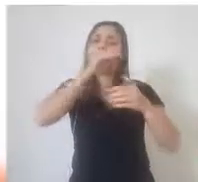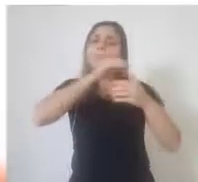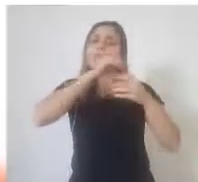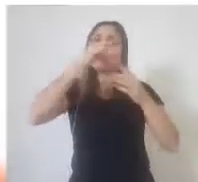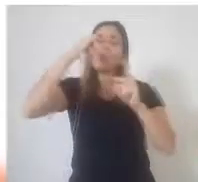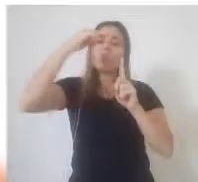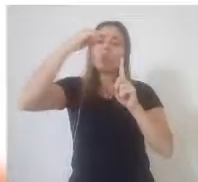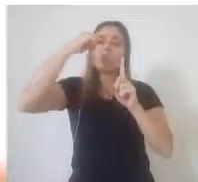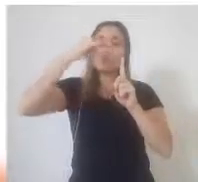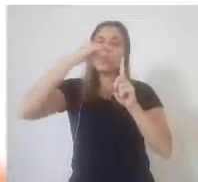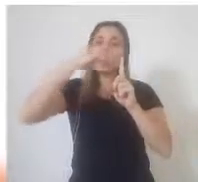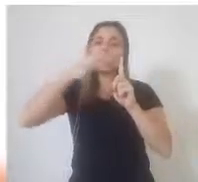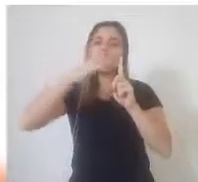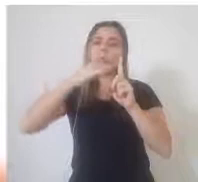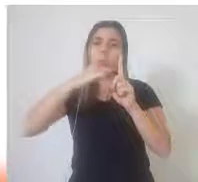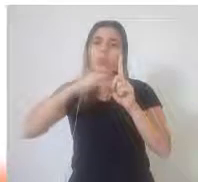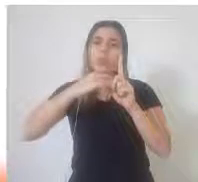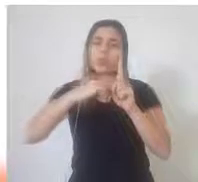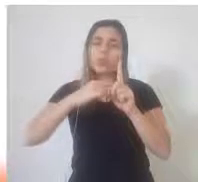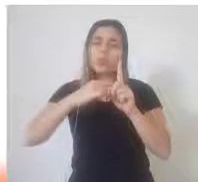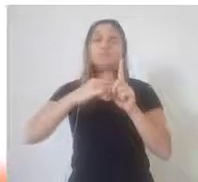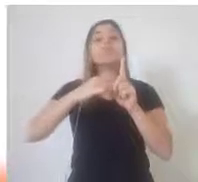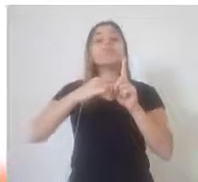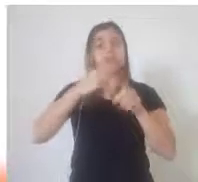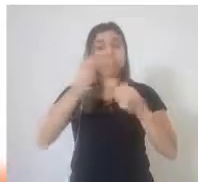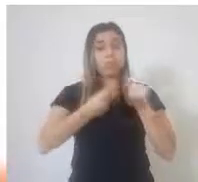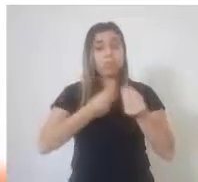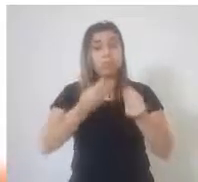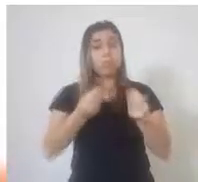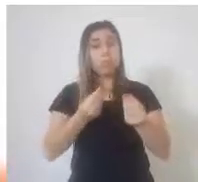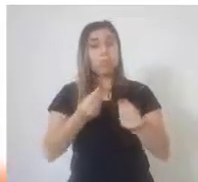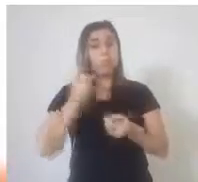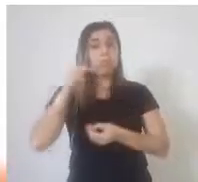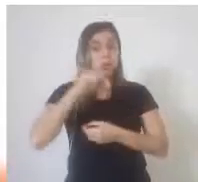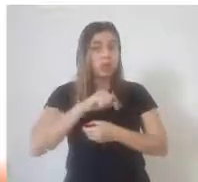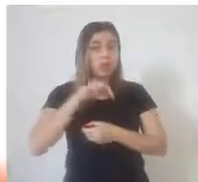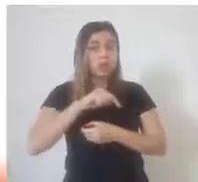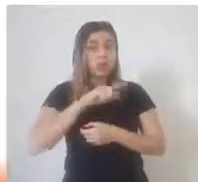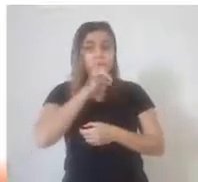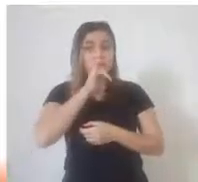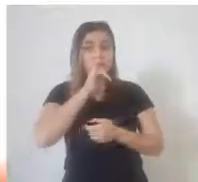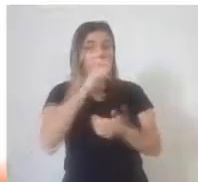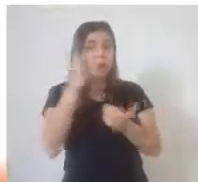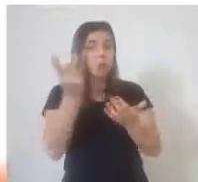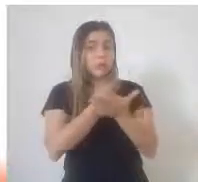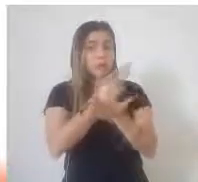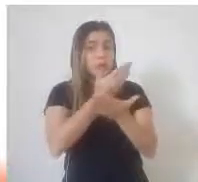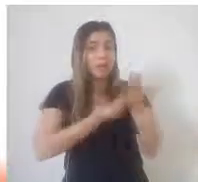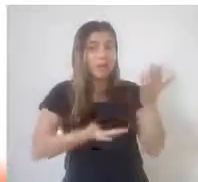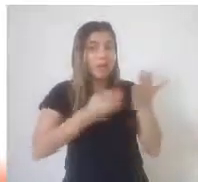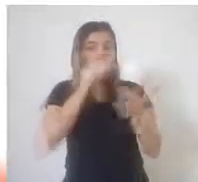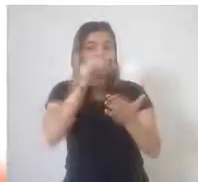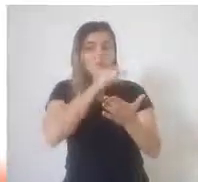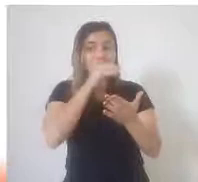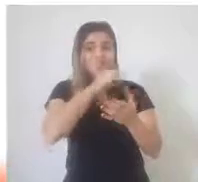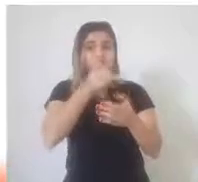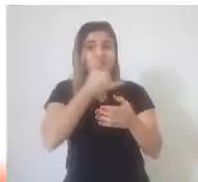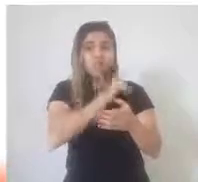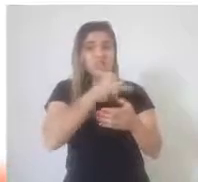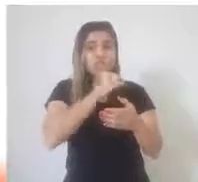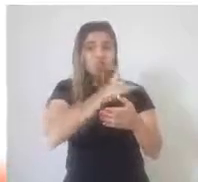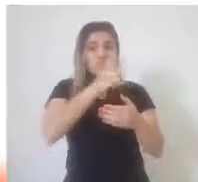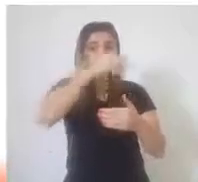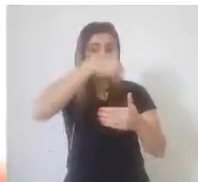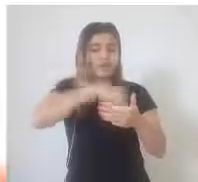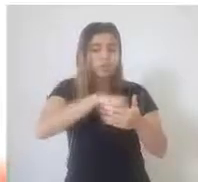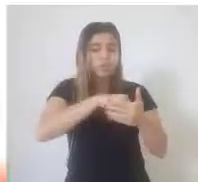calor, né? E com isso está explicada aí, nessa reação de respiração celular, a maior perda de